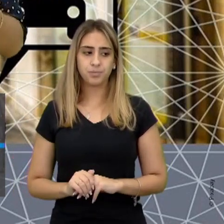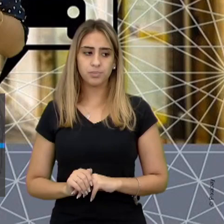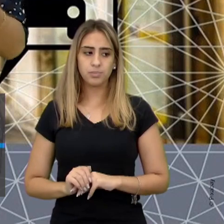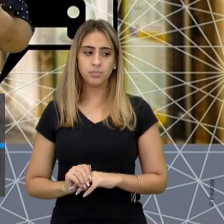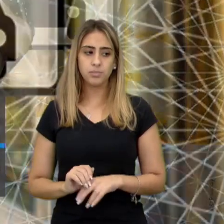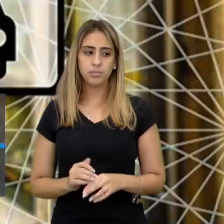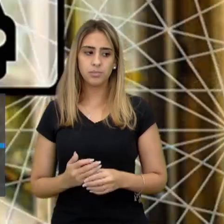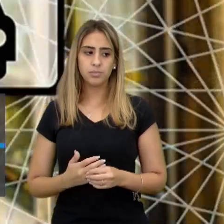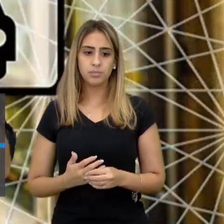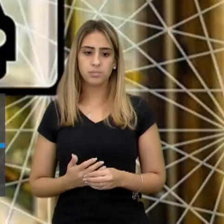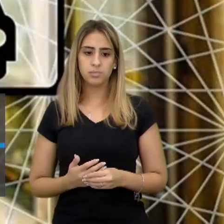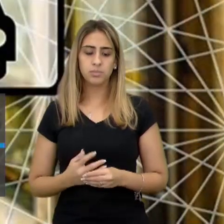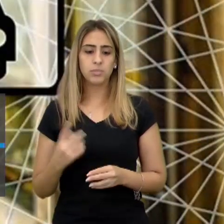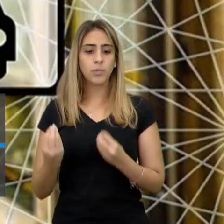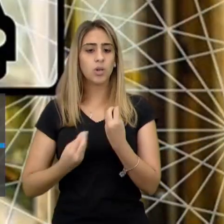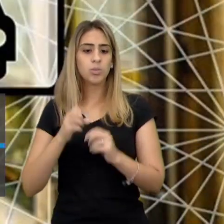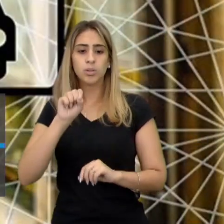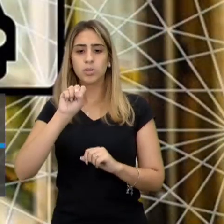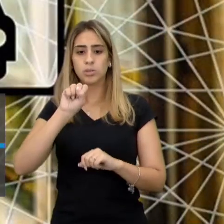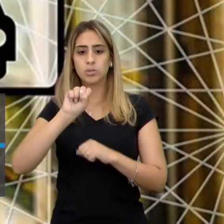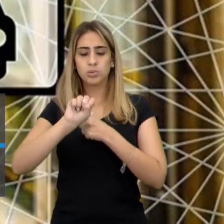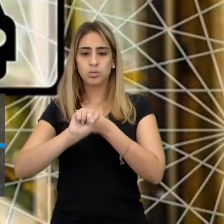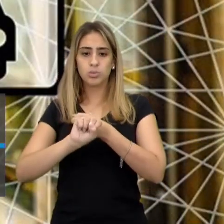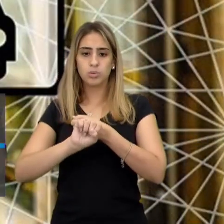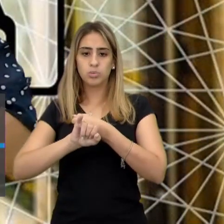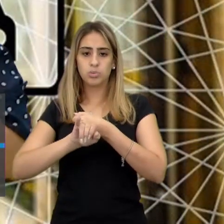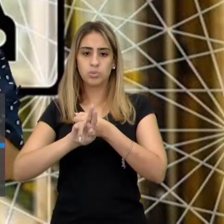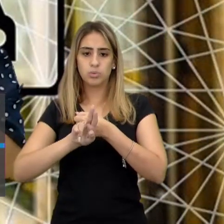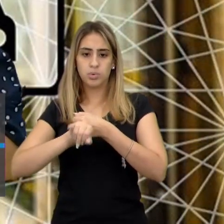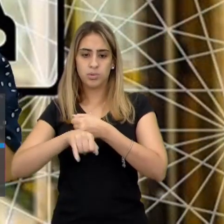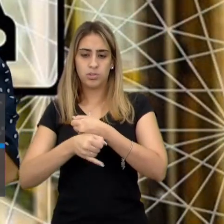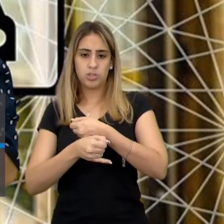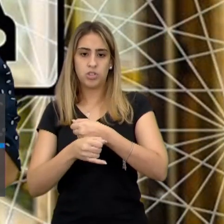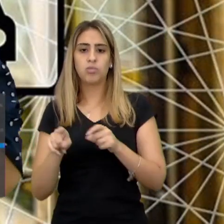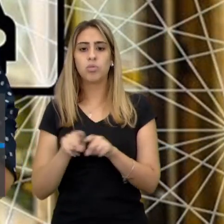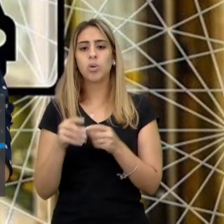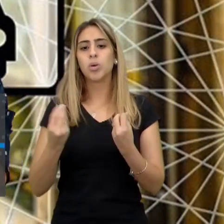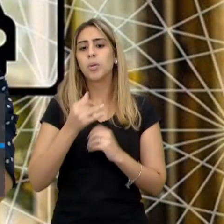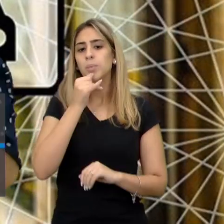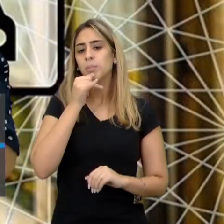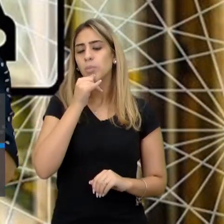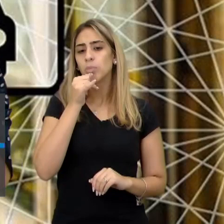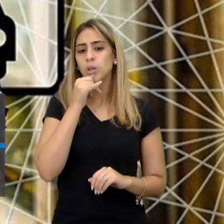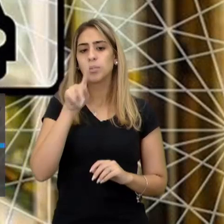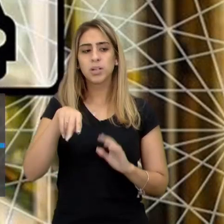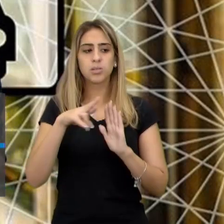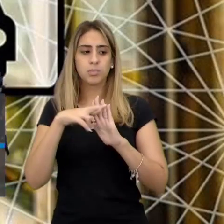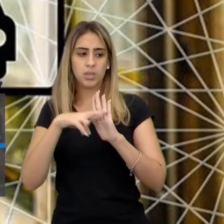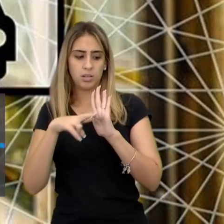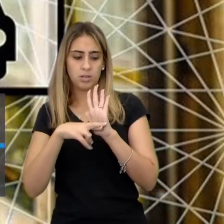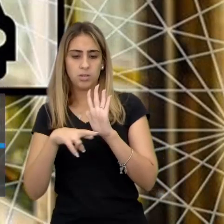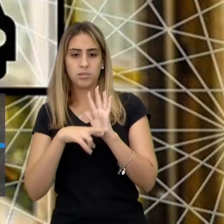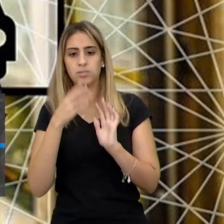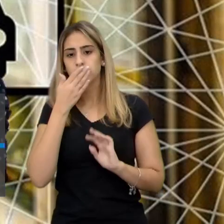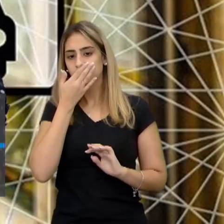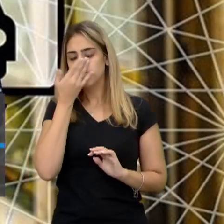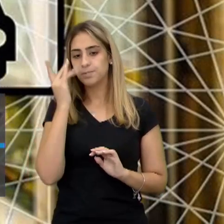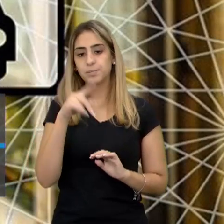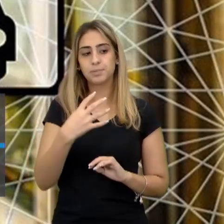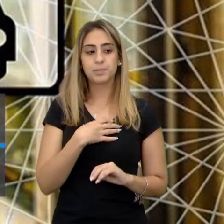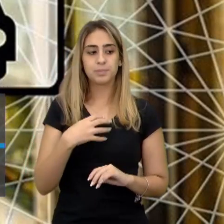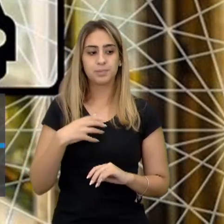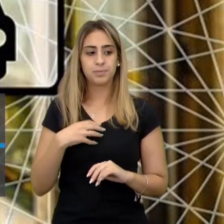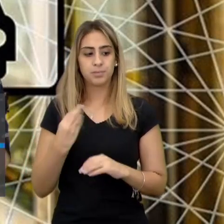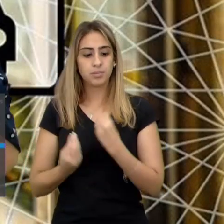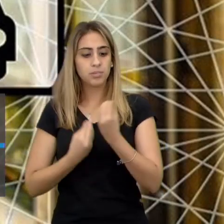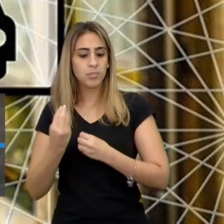o subjetivo, o expressionismo. Porém, não é uma regra. Eu não tive essa intenção, ou ela